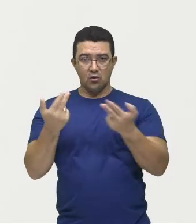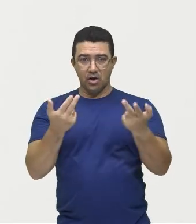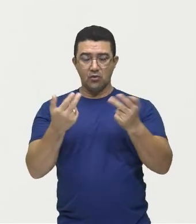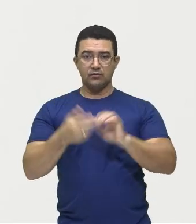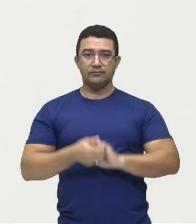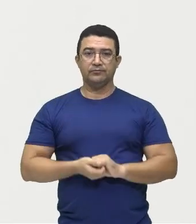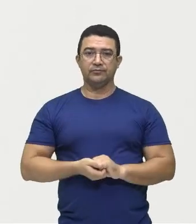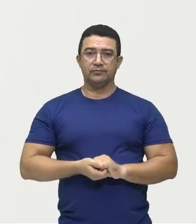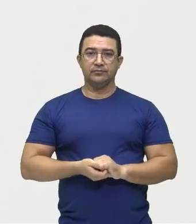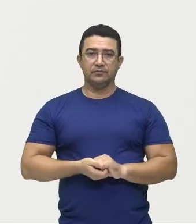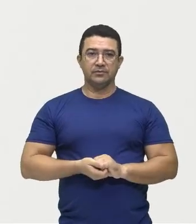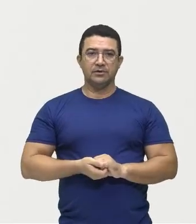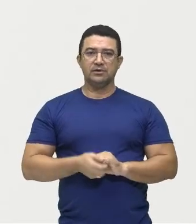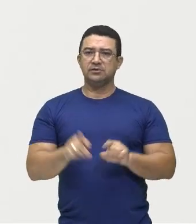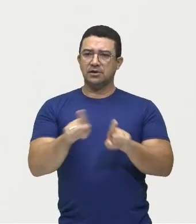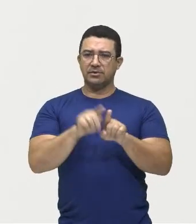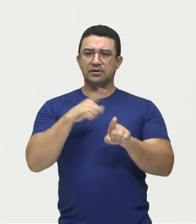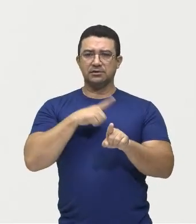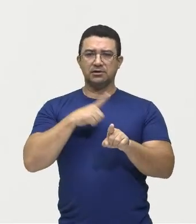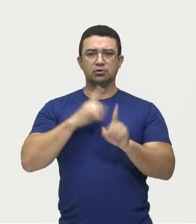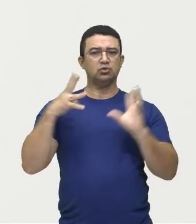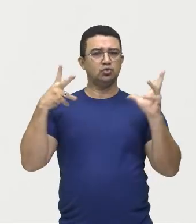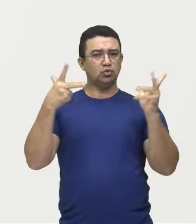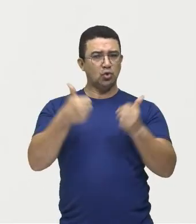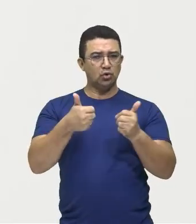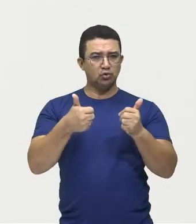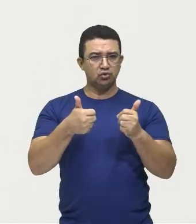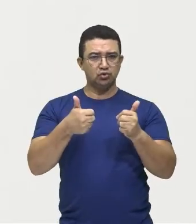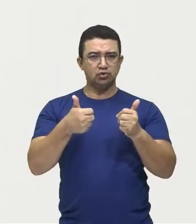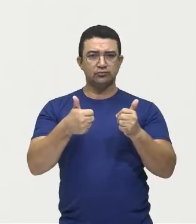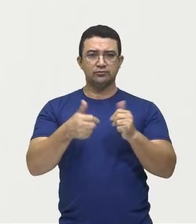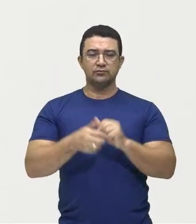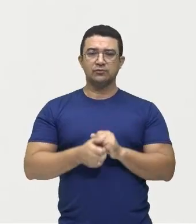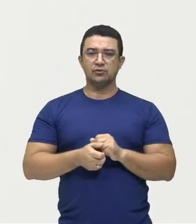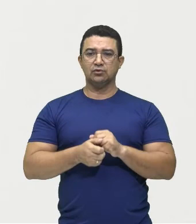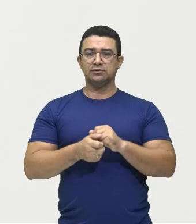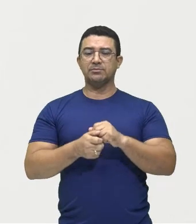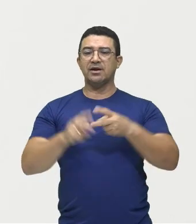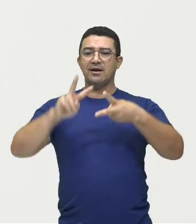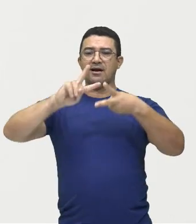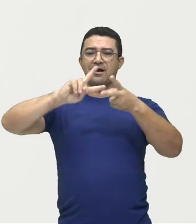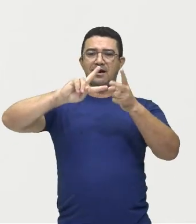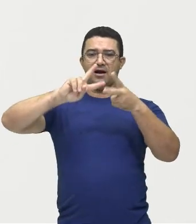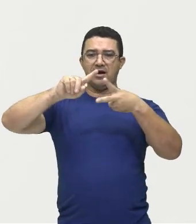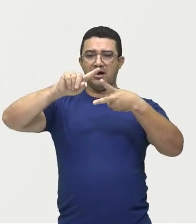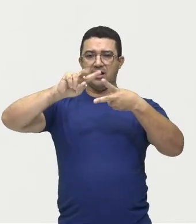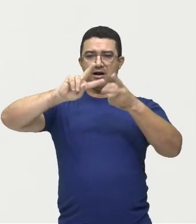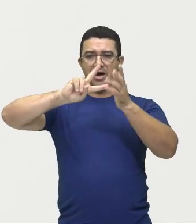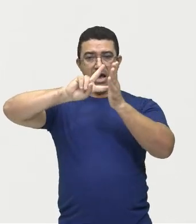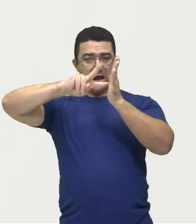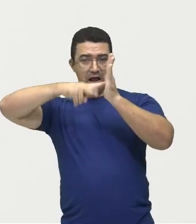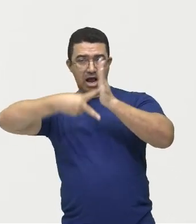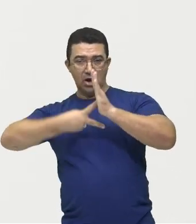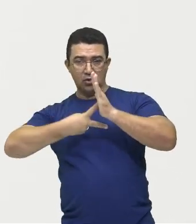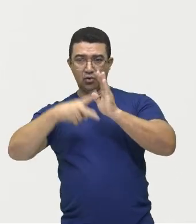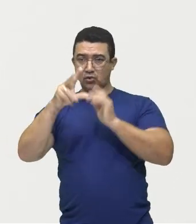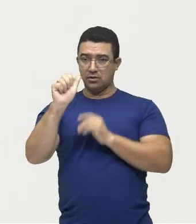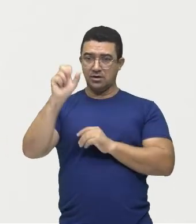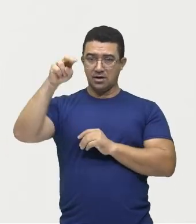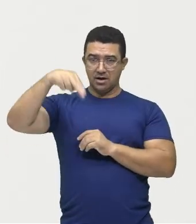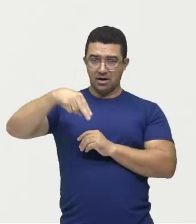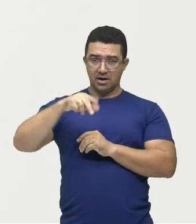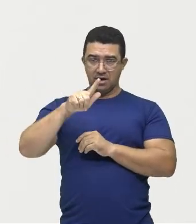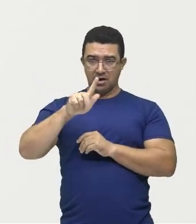ó, aqueles que possuem todos os seus lados e ângulos de mesma medida, tá? Então, os equiláteros,